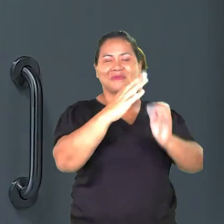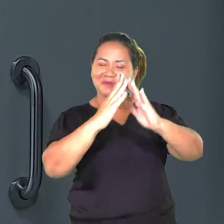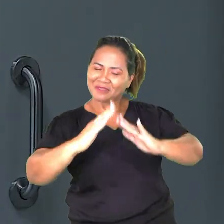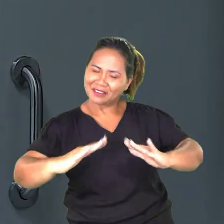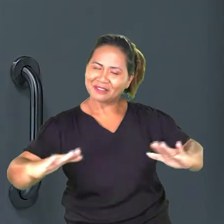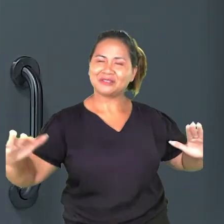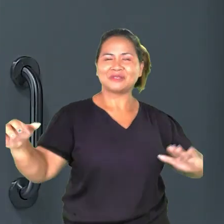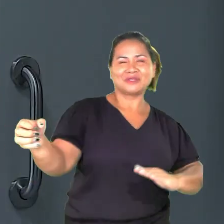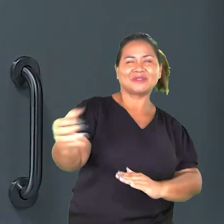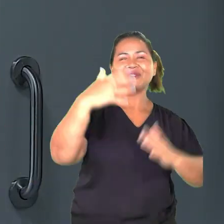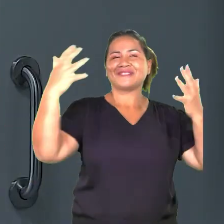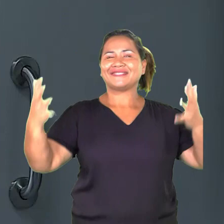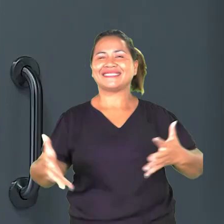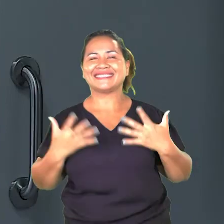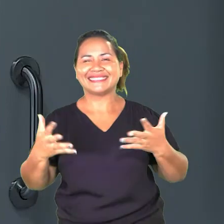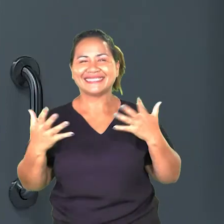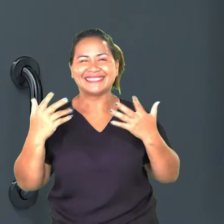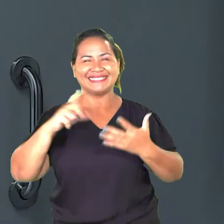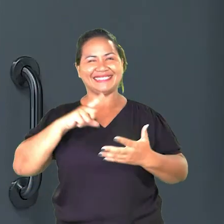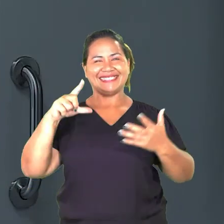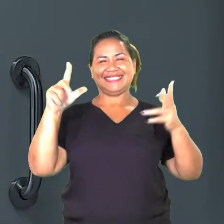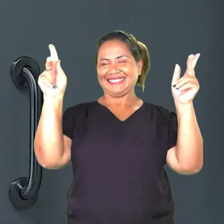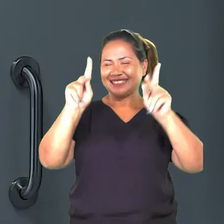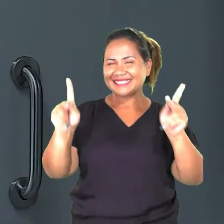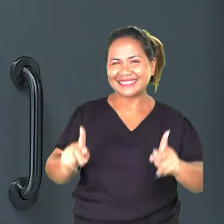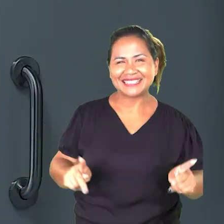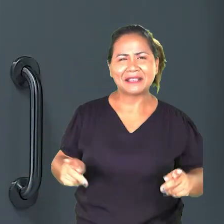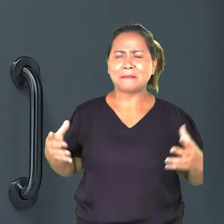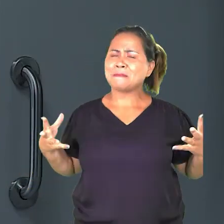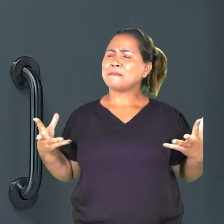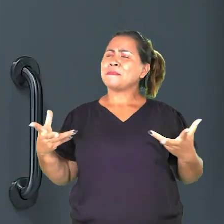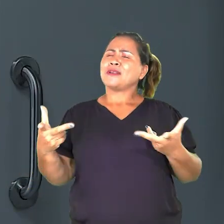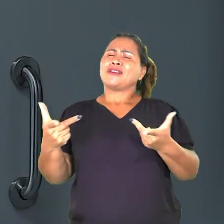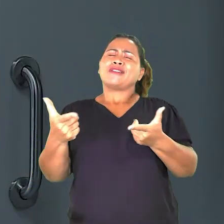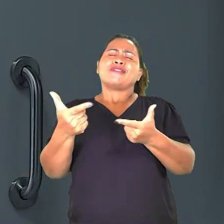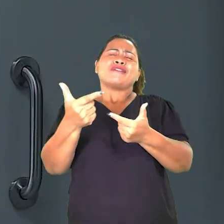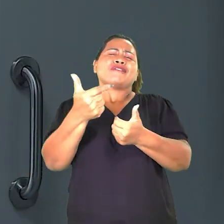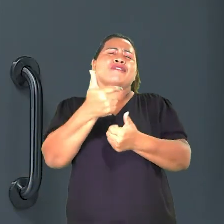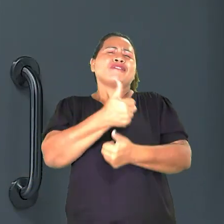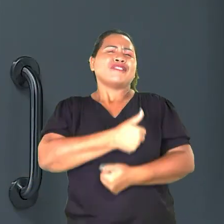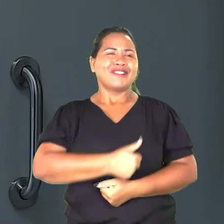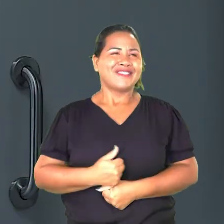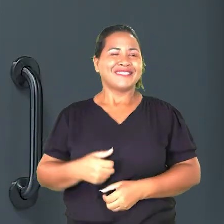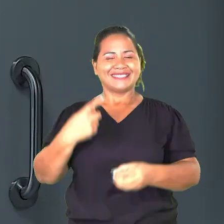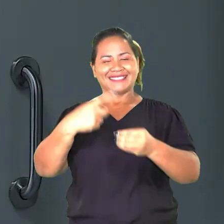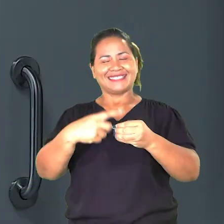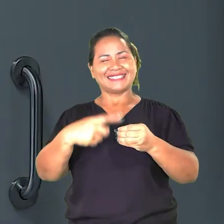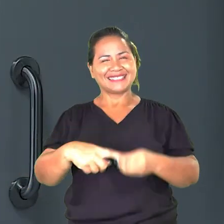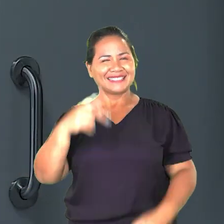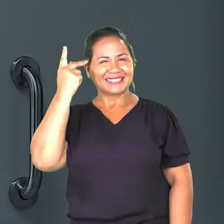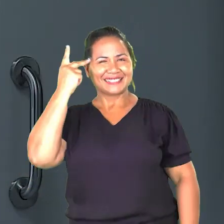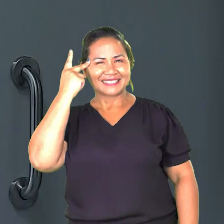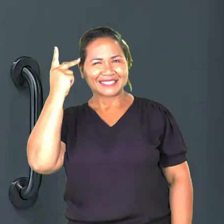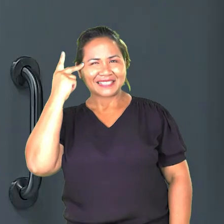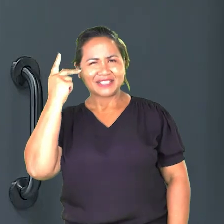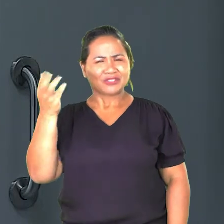canto de amor à nova aurora, ao mundo novo, ao homem novo, ao chão novo em sua alegria e em sua